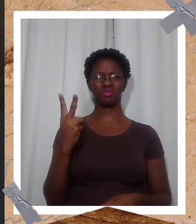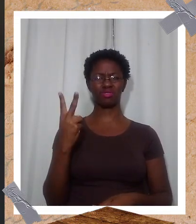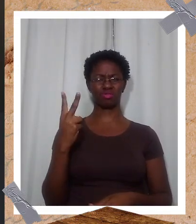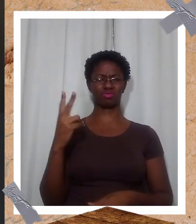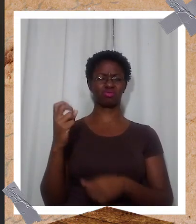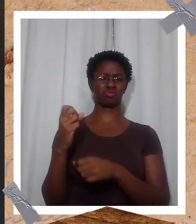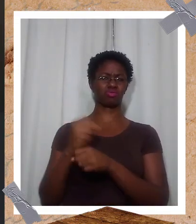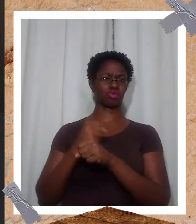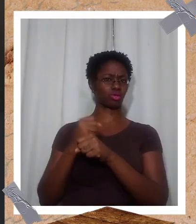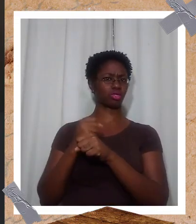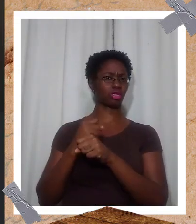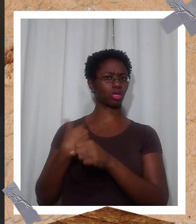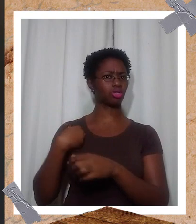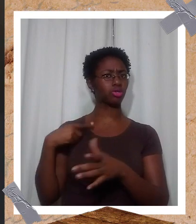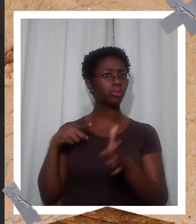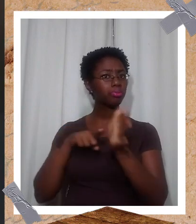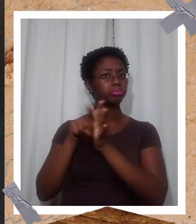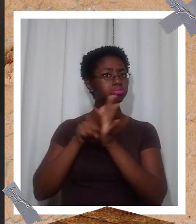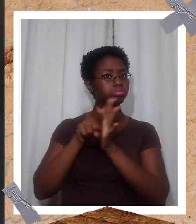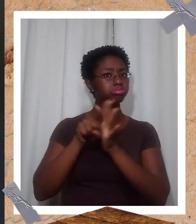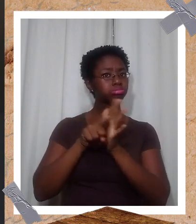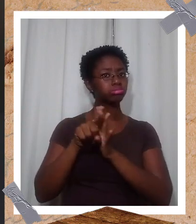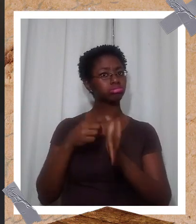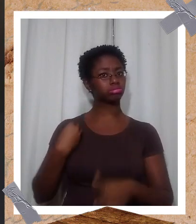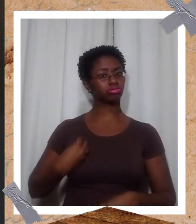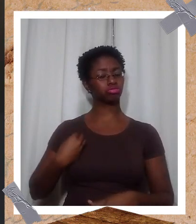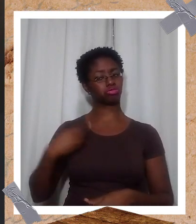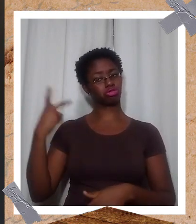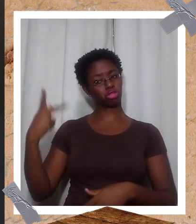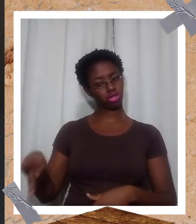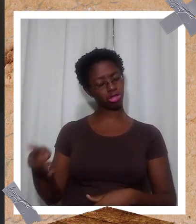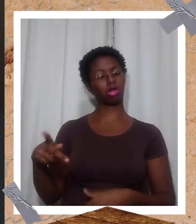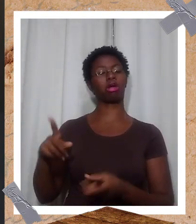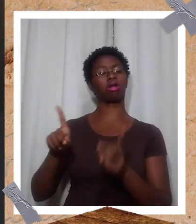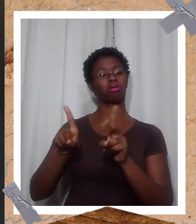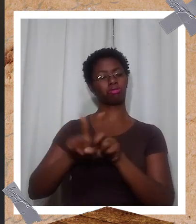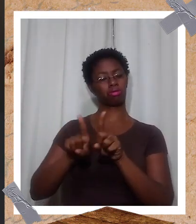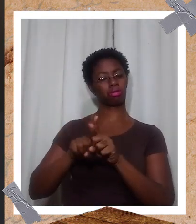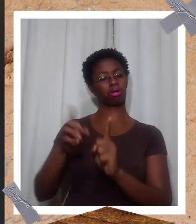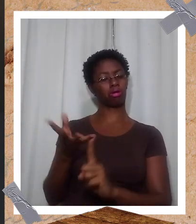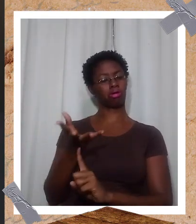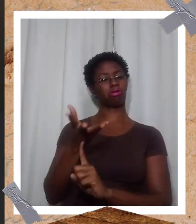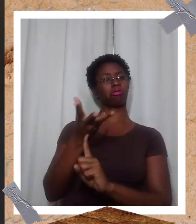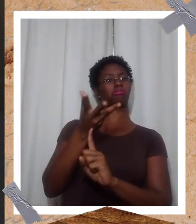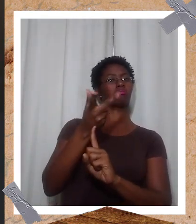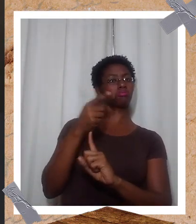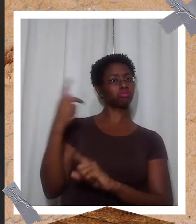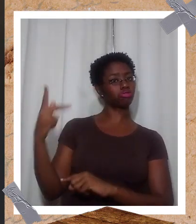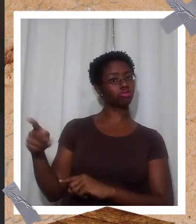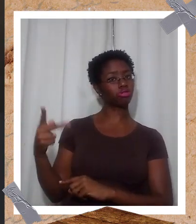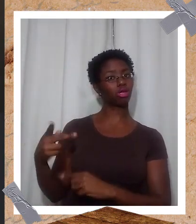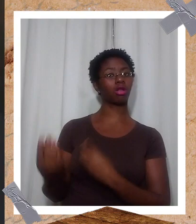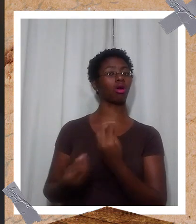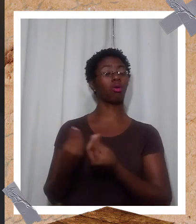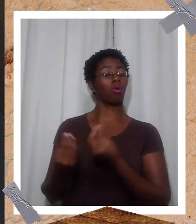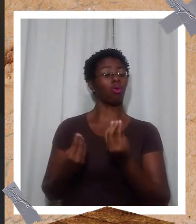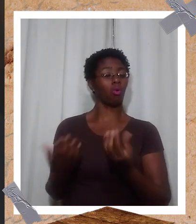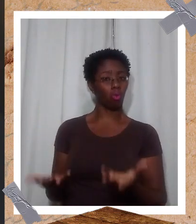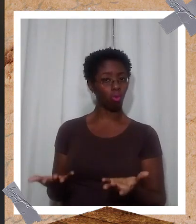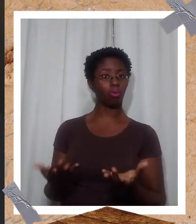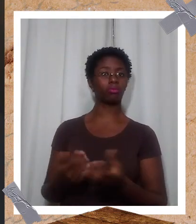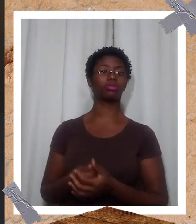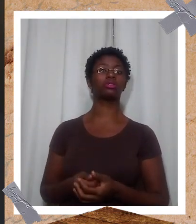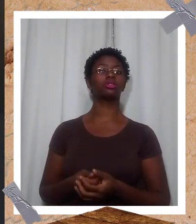venho pesquisando sobre a sua vida, sobre as suas obras, né? E eu